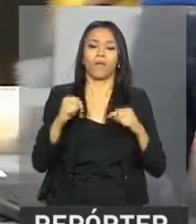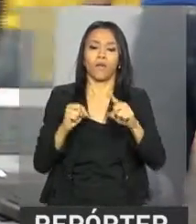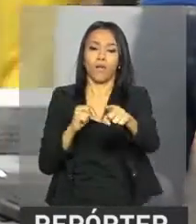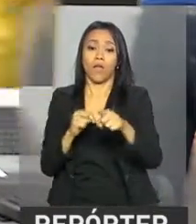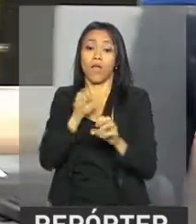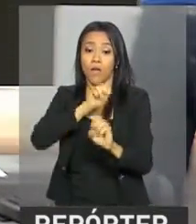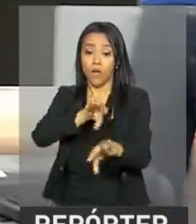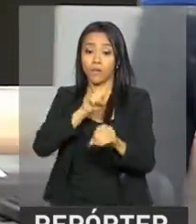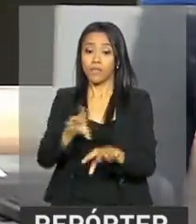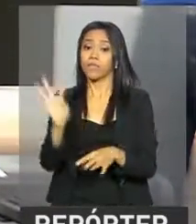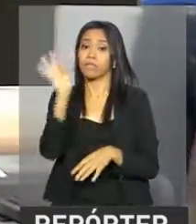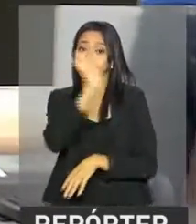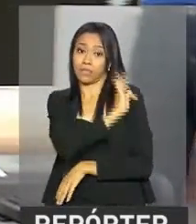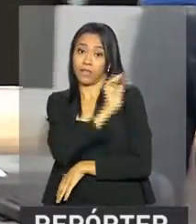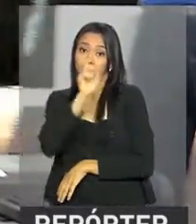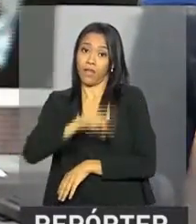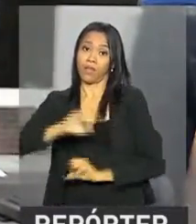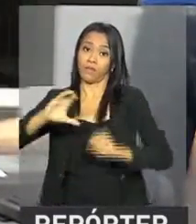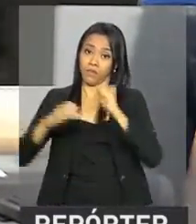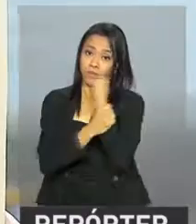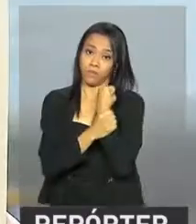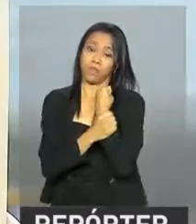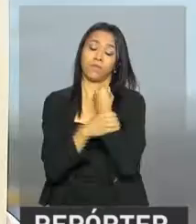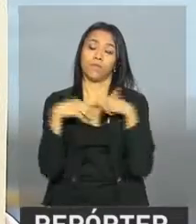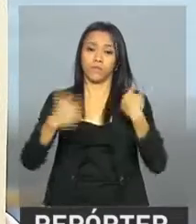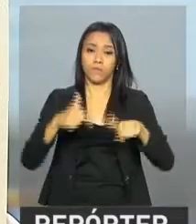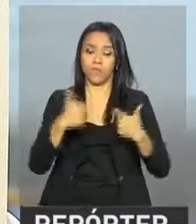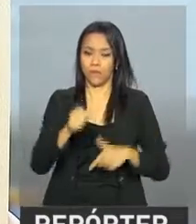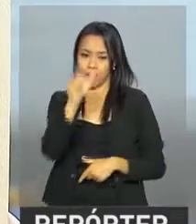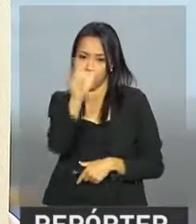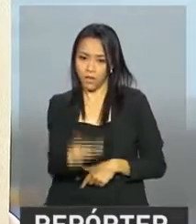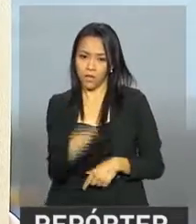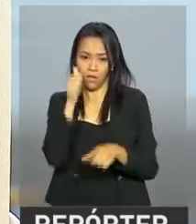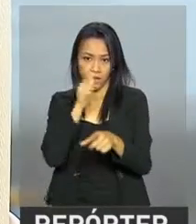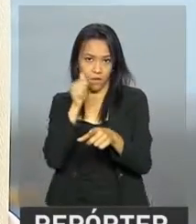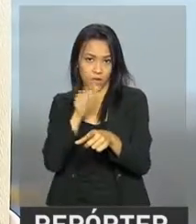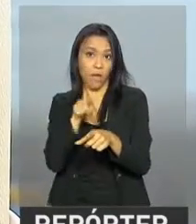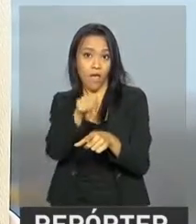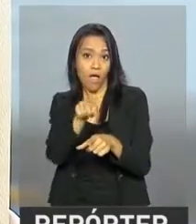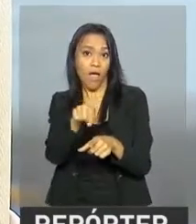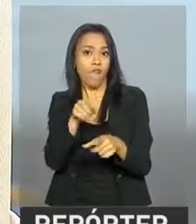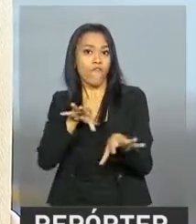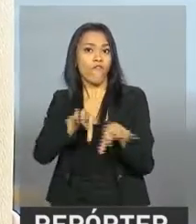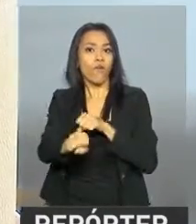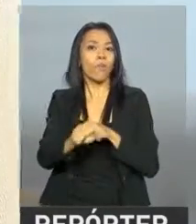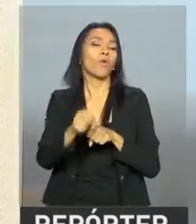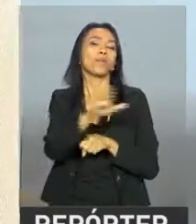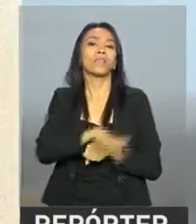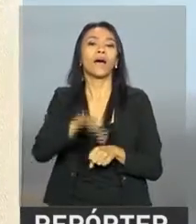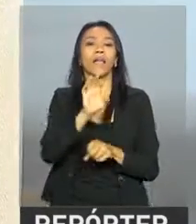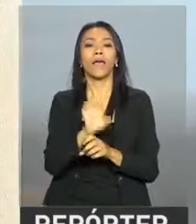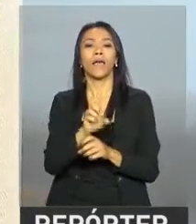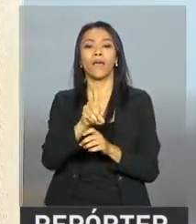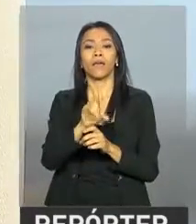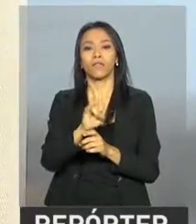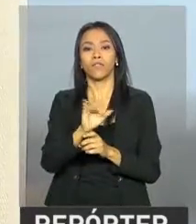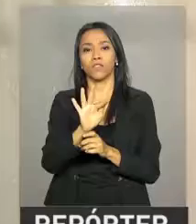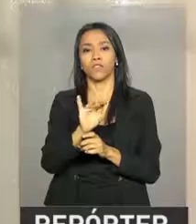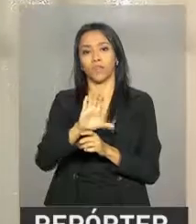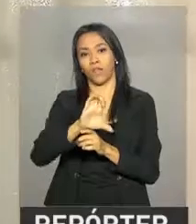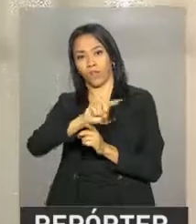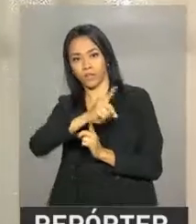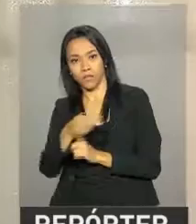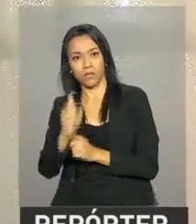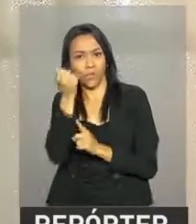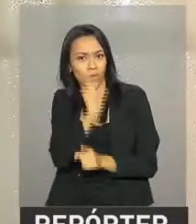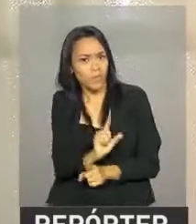também garantia de oportunidade de emprego. Amanda, do grupo de Vila Velha, se formou em edificações e já conseguiu trabalho